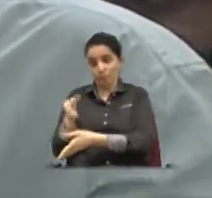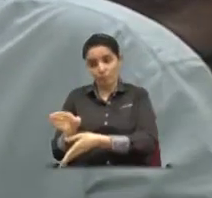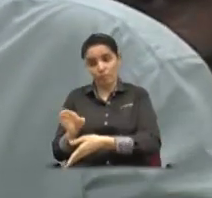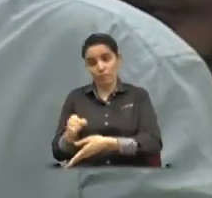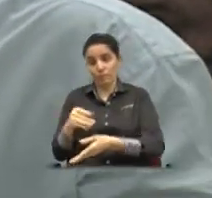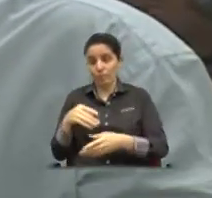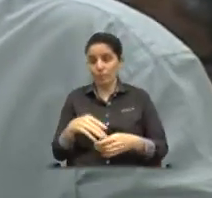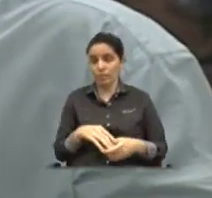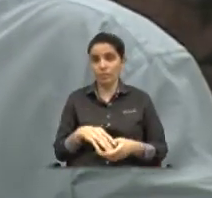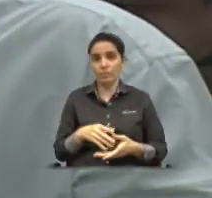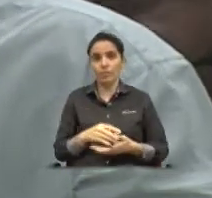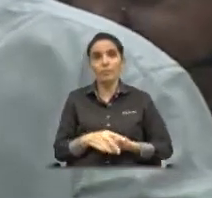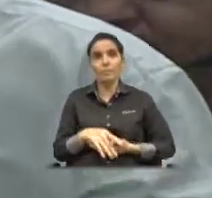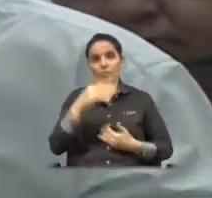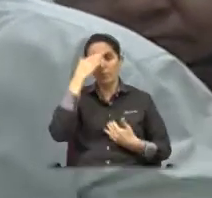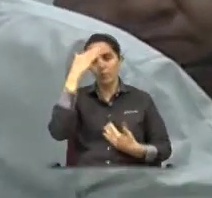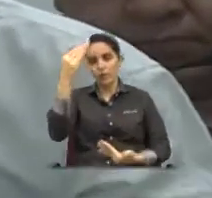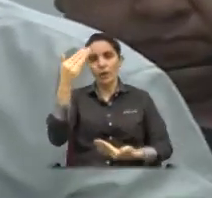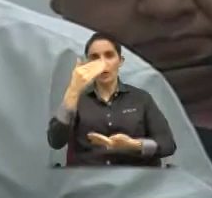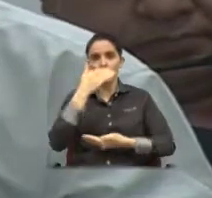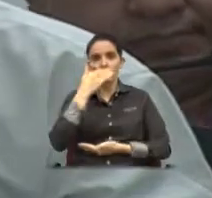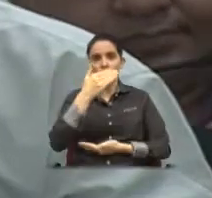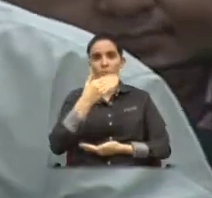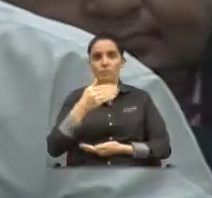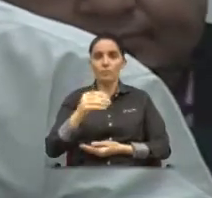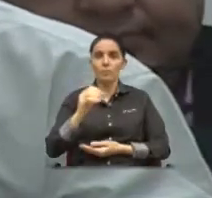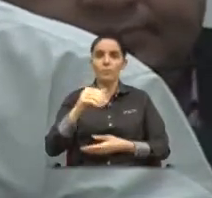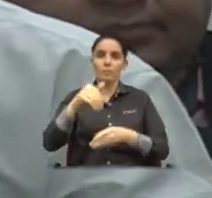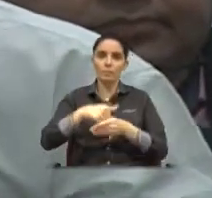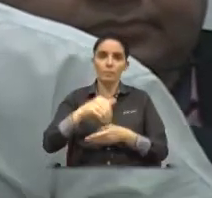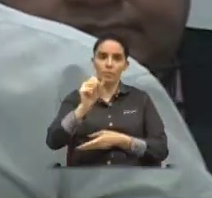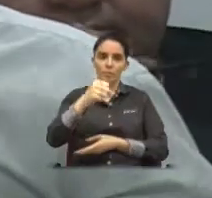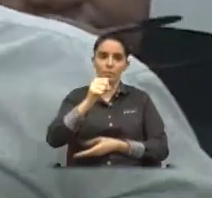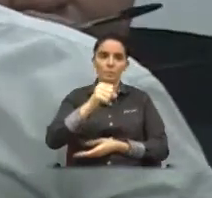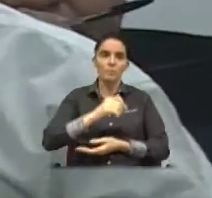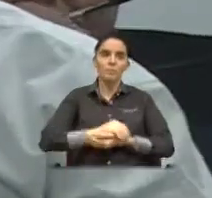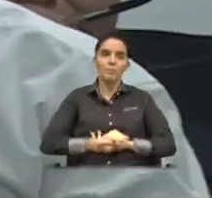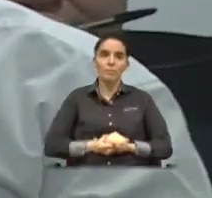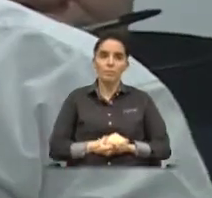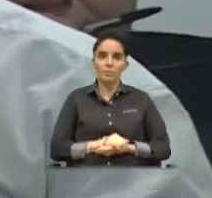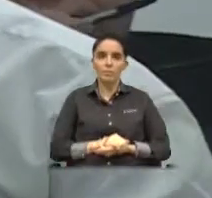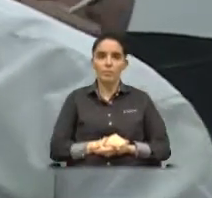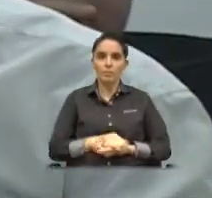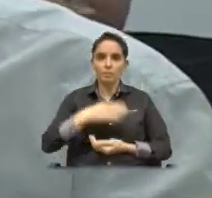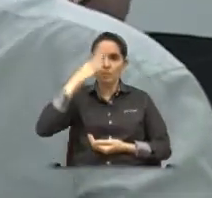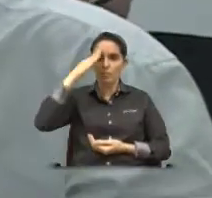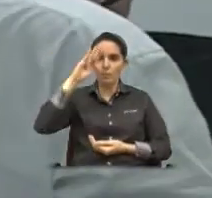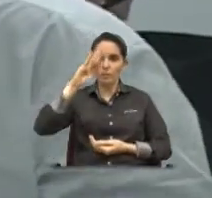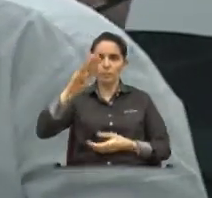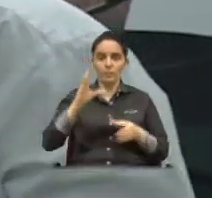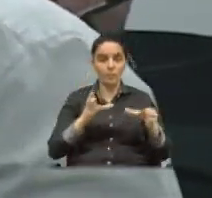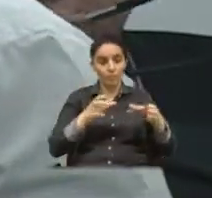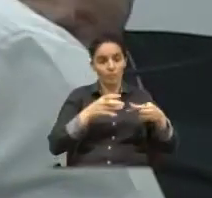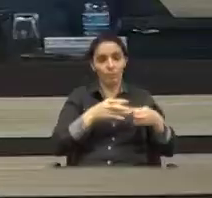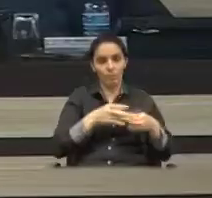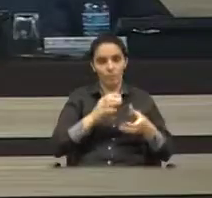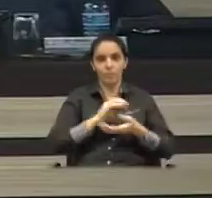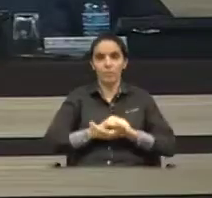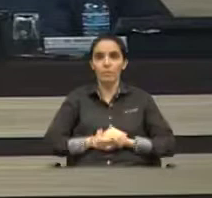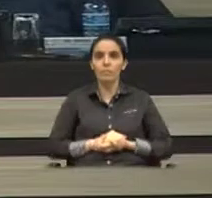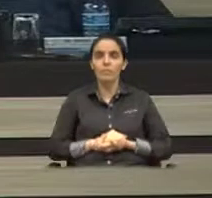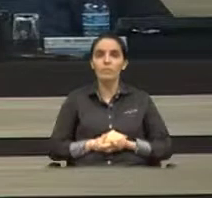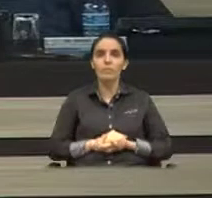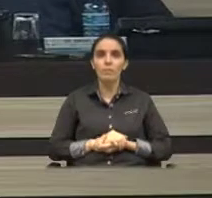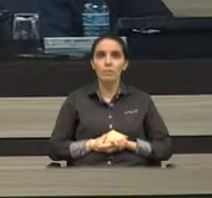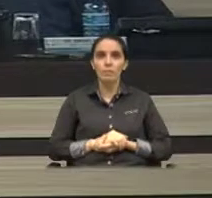Muito obrigado, e peço também voto favorável a todos os vereadores, principalmente aqui do meu bloco. Obrigado. Eu